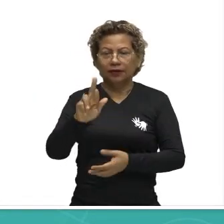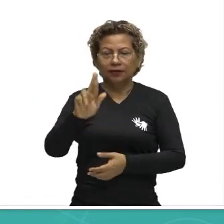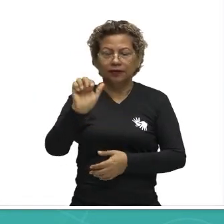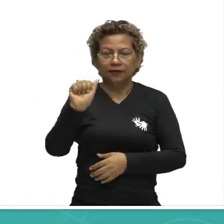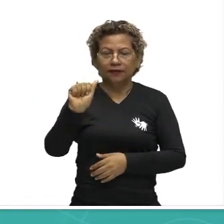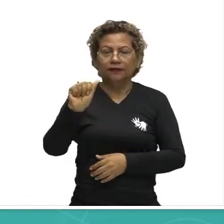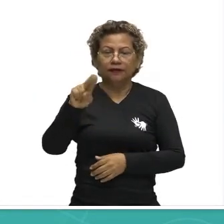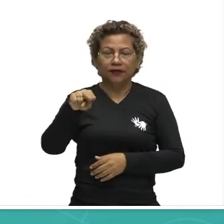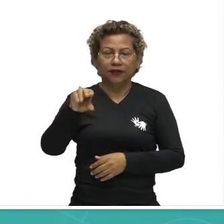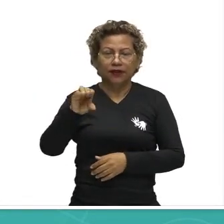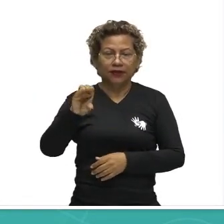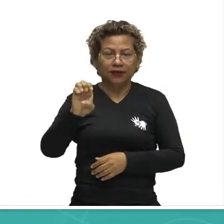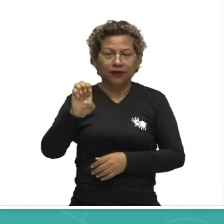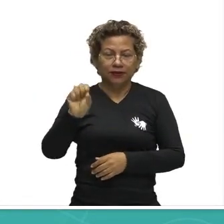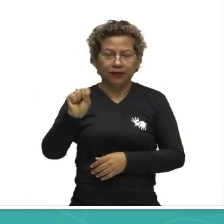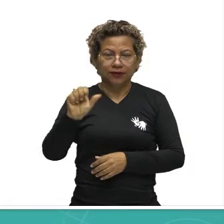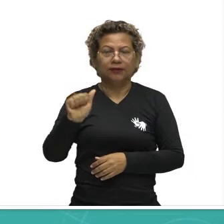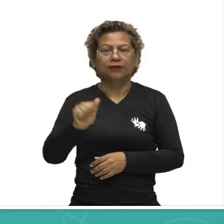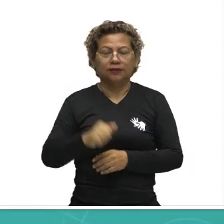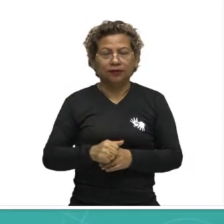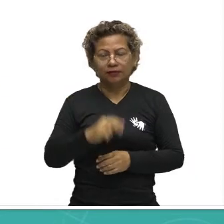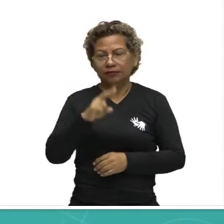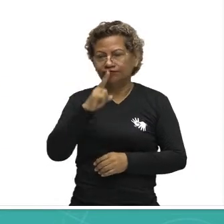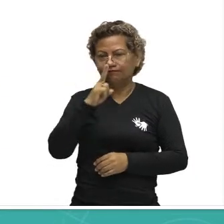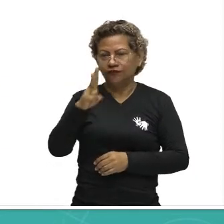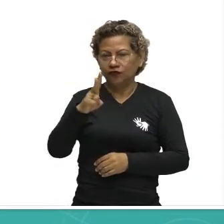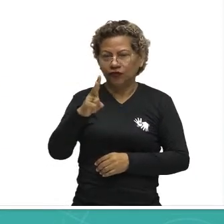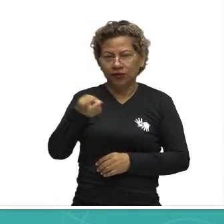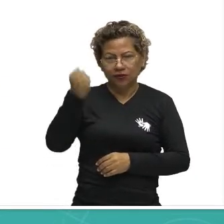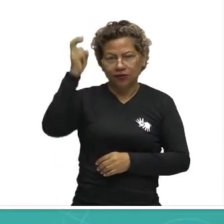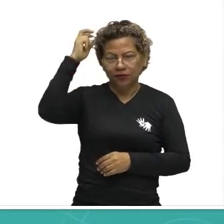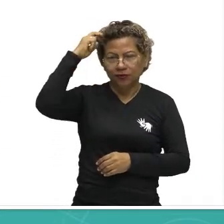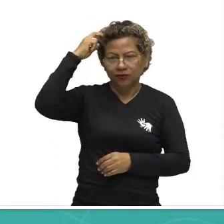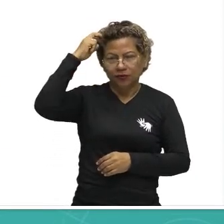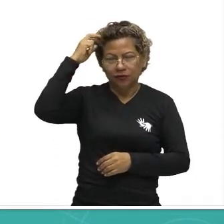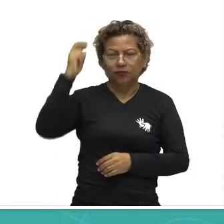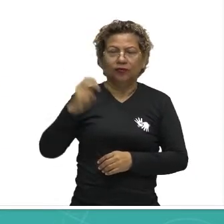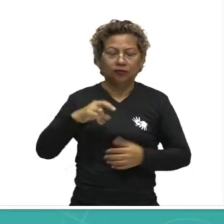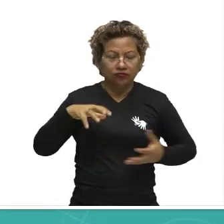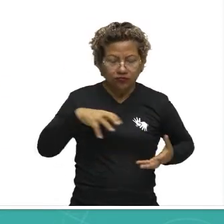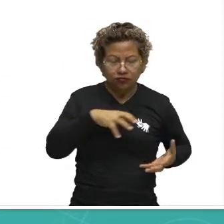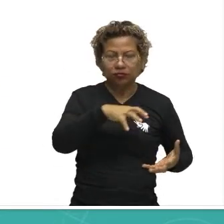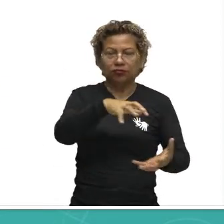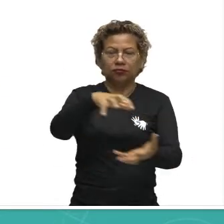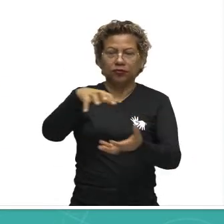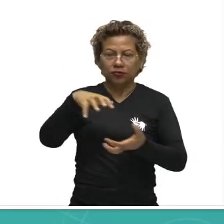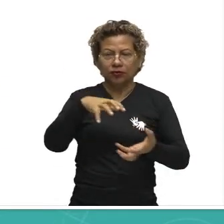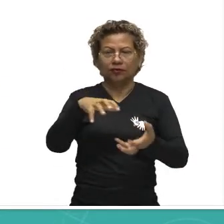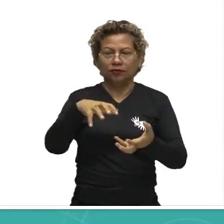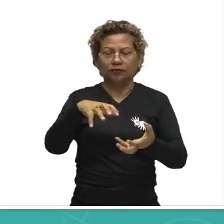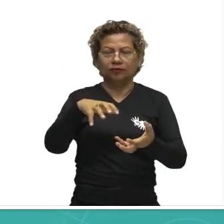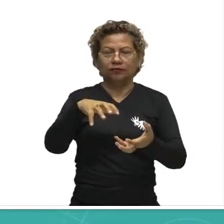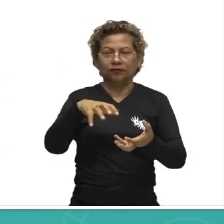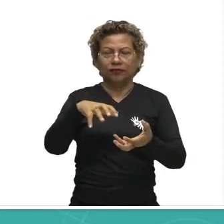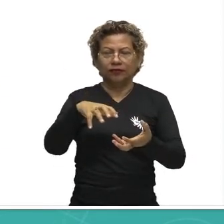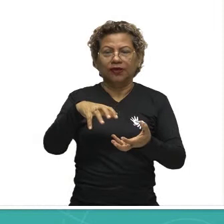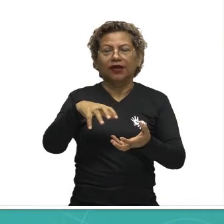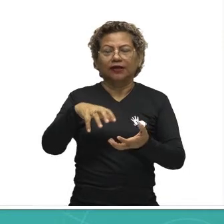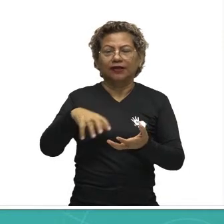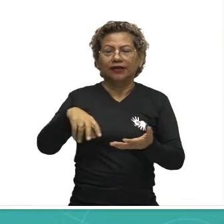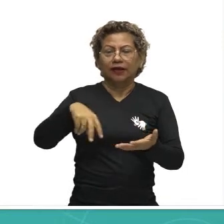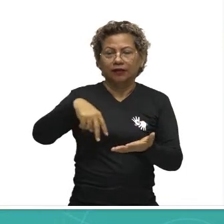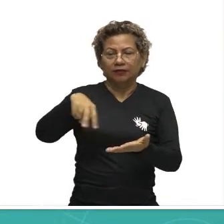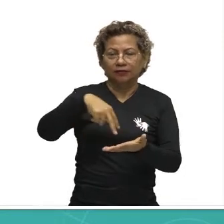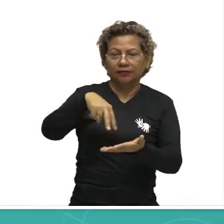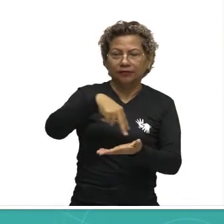França é um país que exerce forte influência cultural em todo o mundo. É o quê? O berço do balé